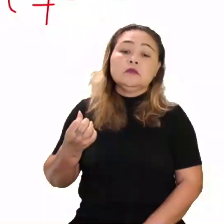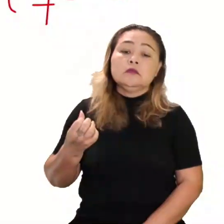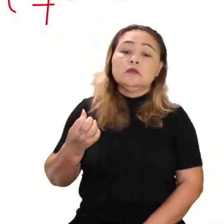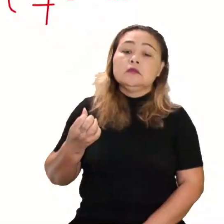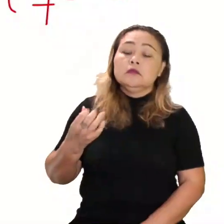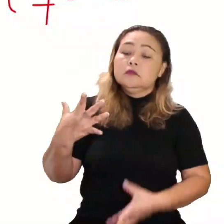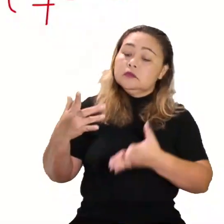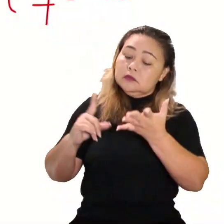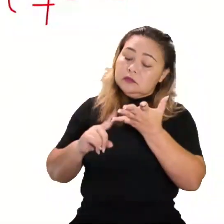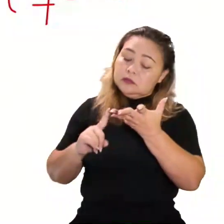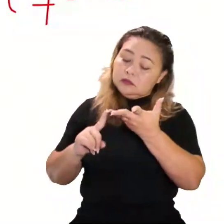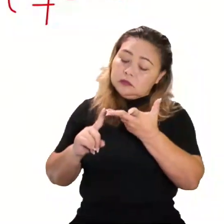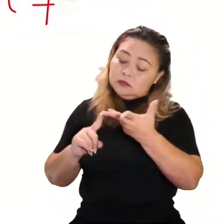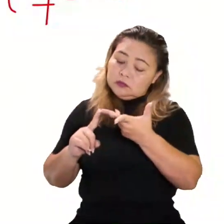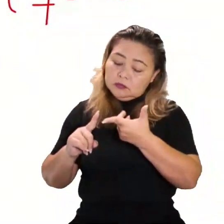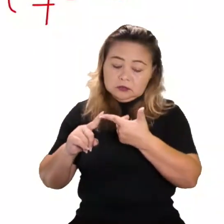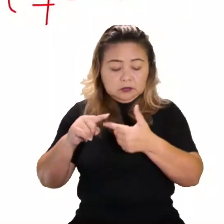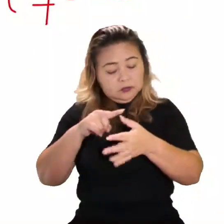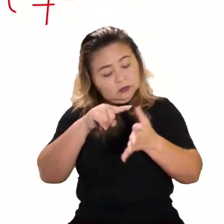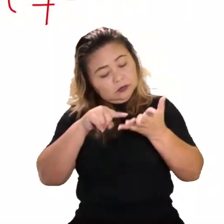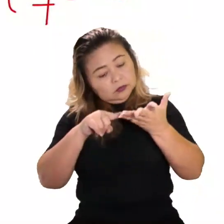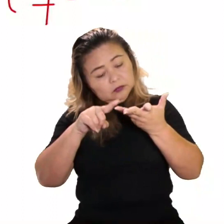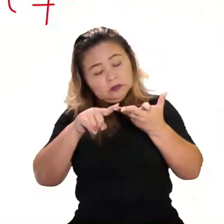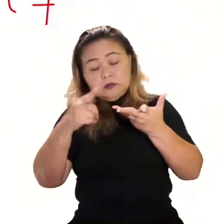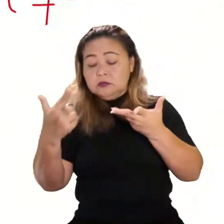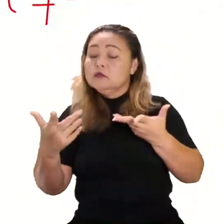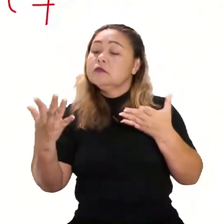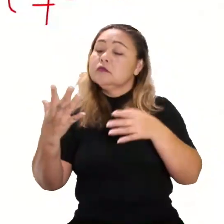Então, somando os 7 primeiros termos,